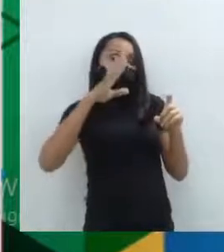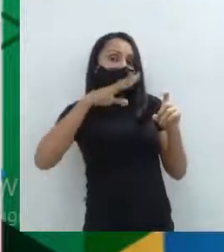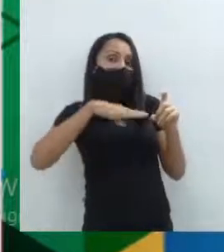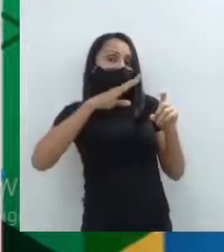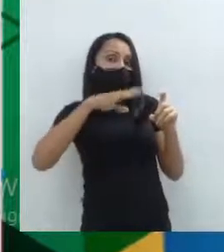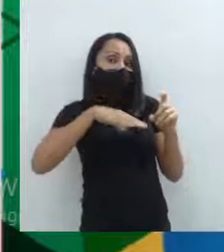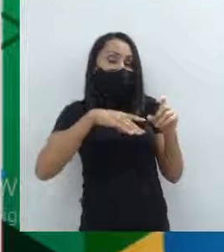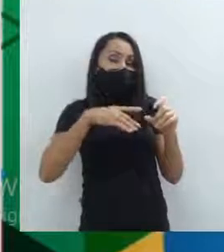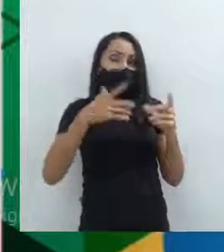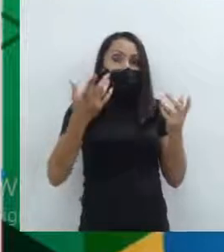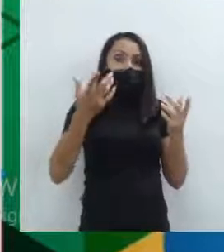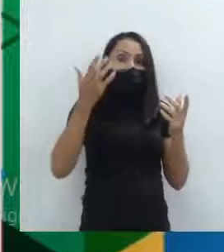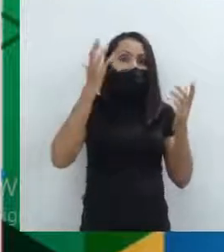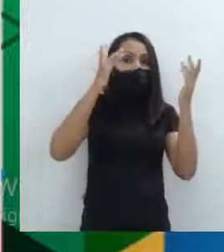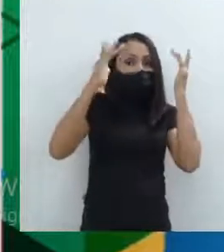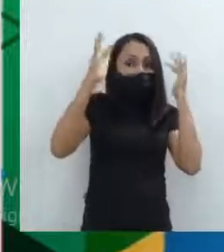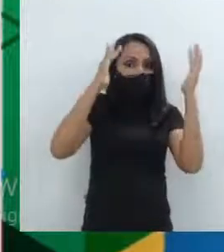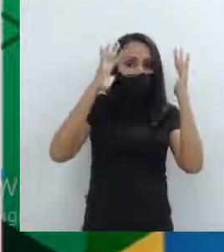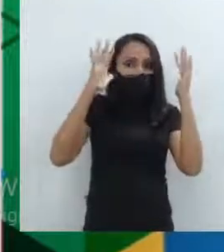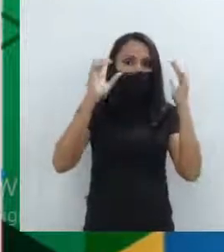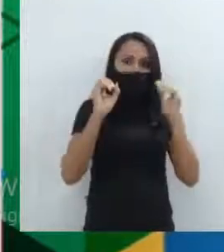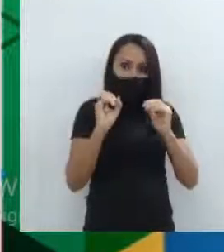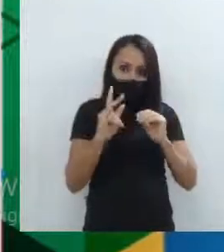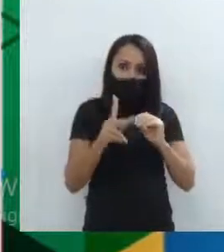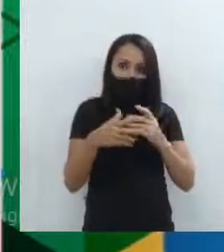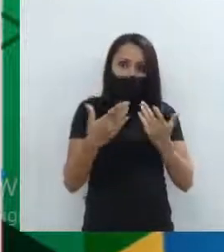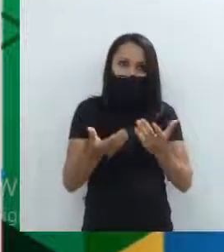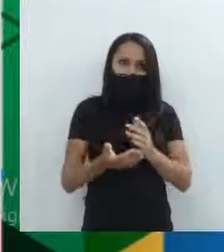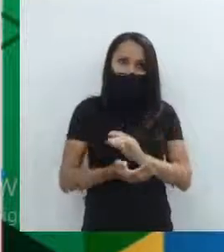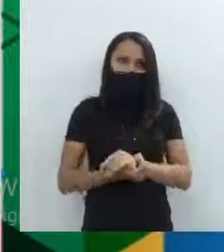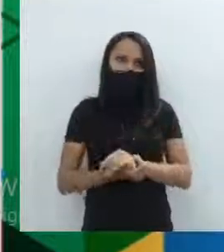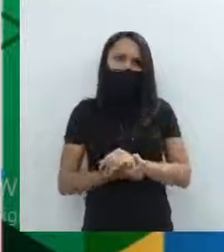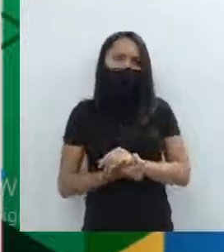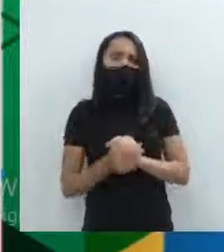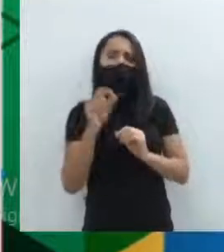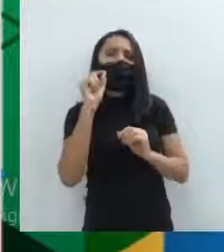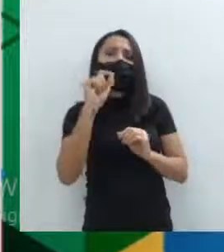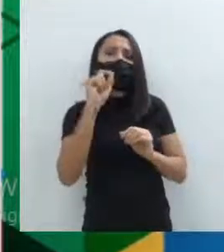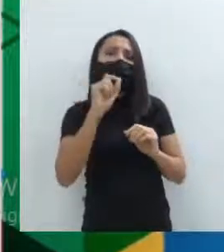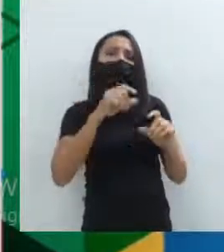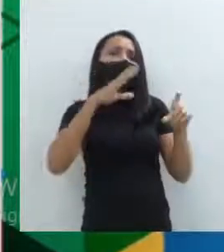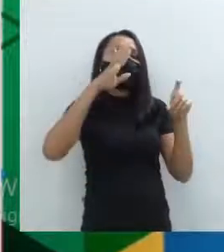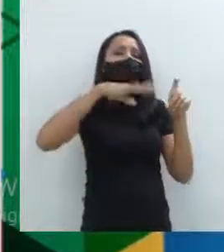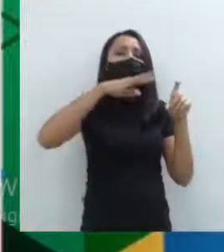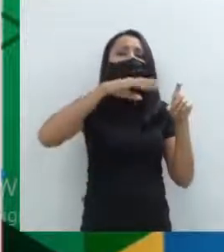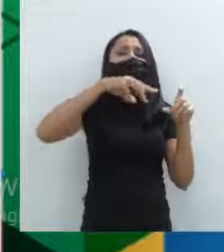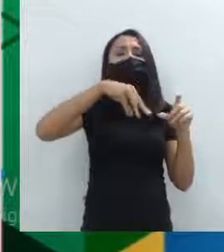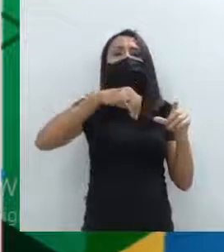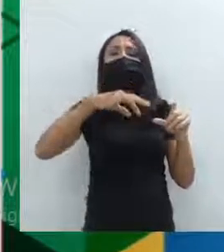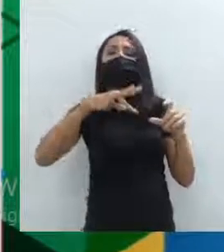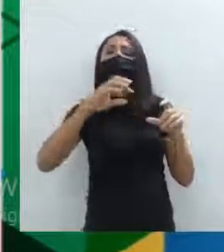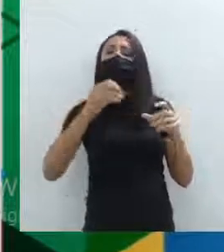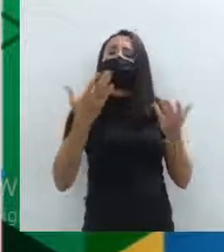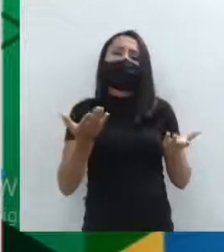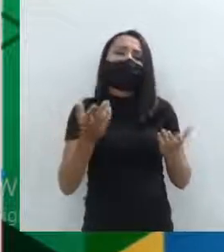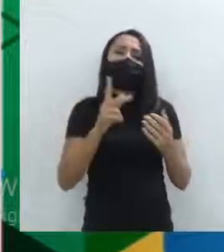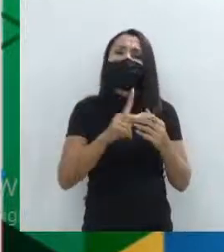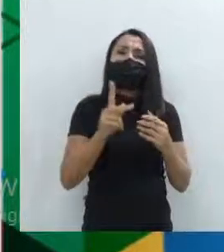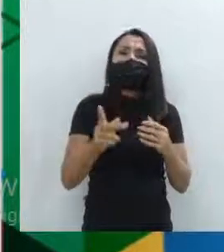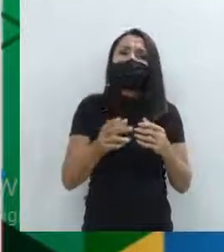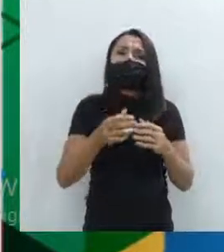e filosofia, ok? Primeira questão aqui, o que é mito, professor? Quando eu falo sobre mito, eu vou